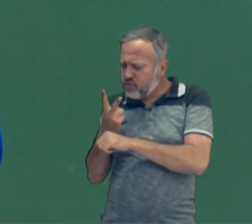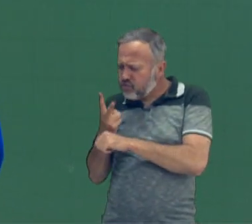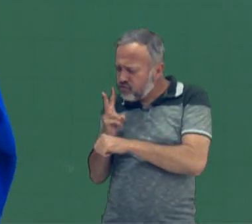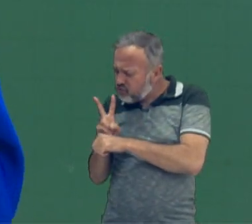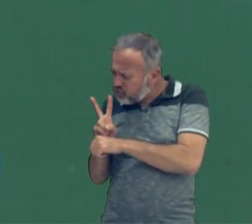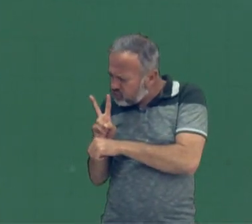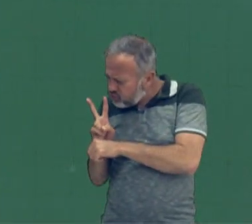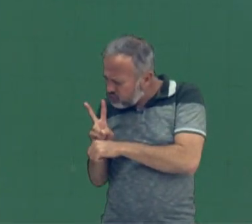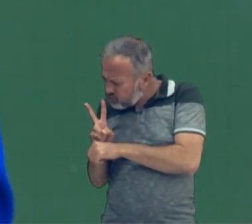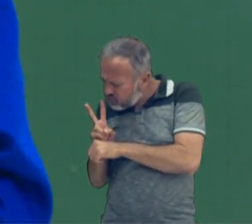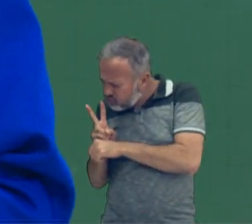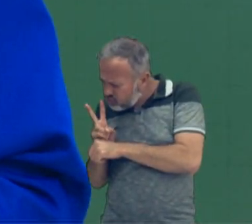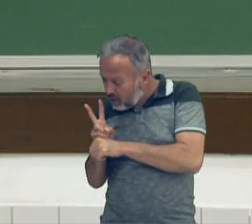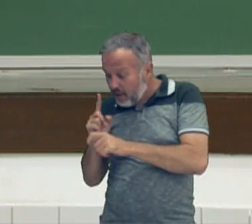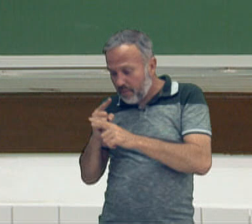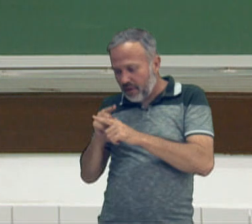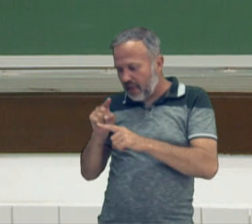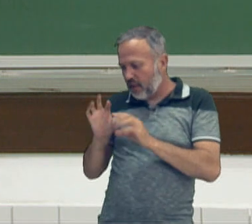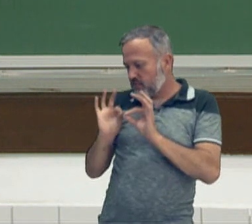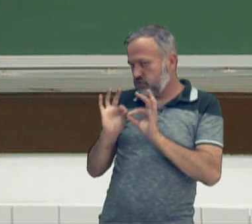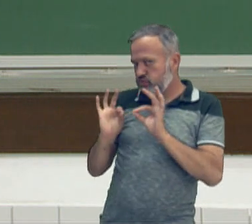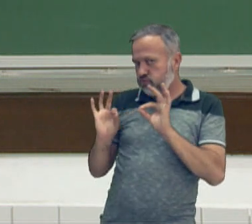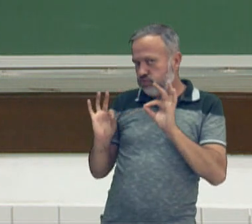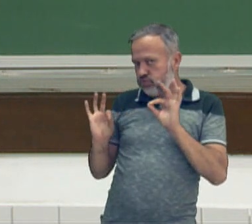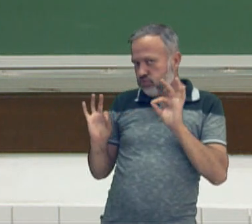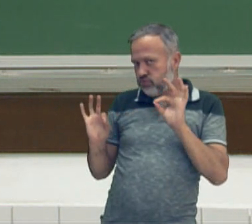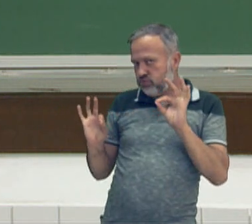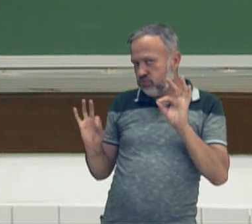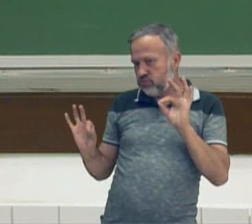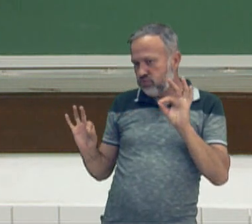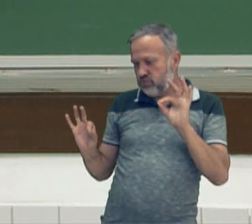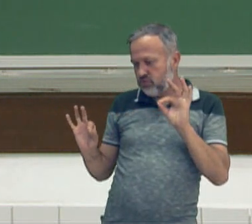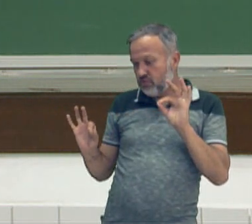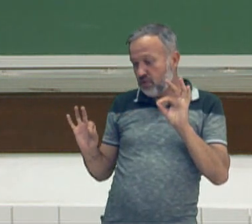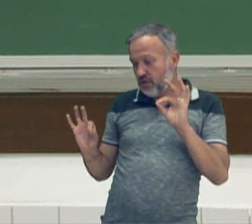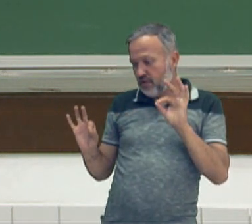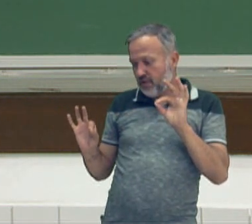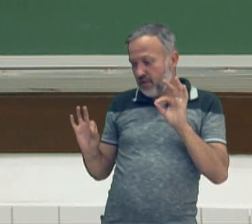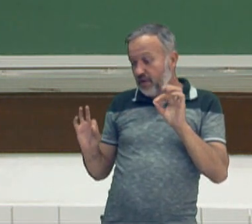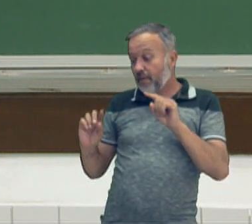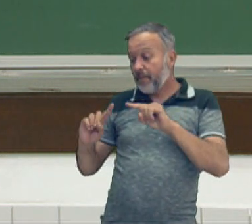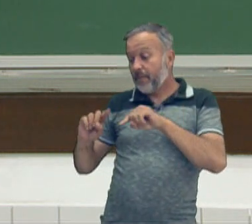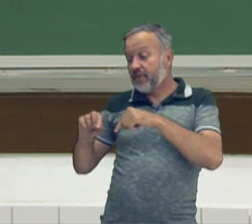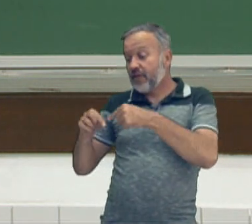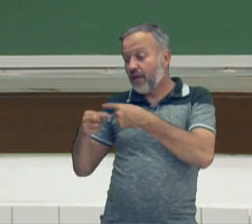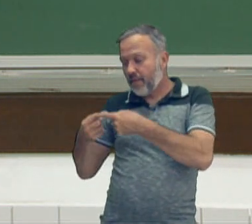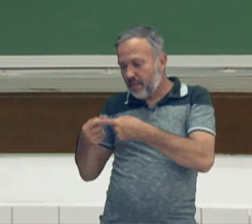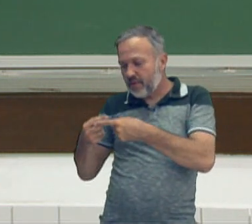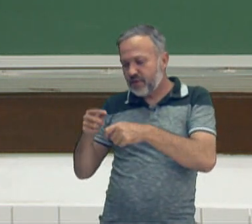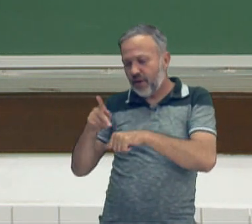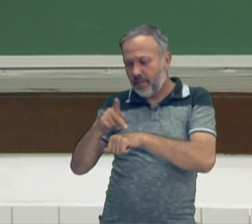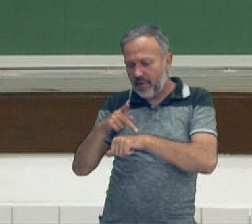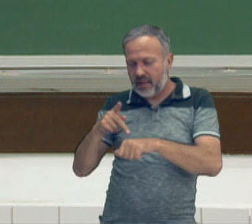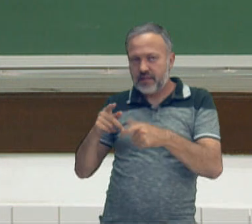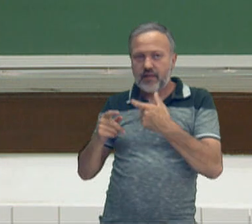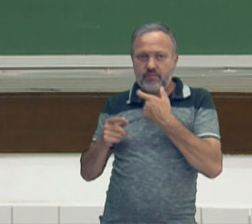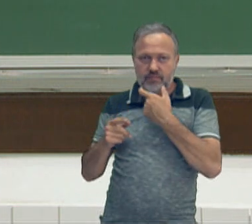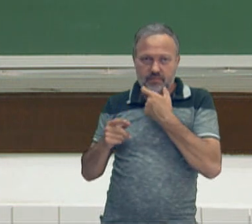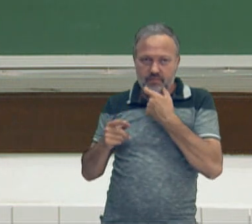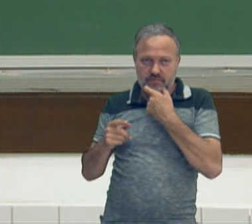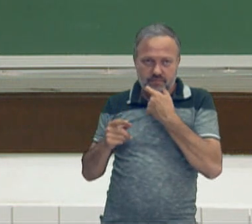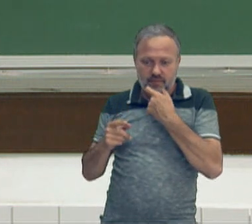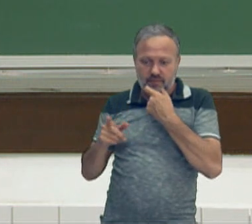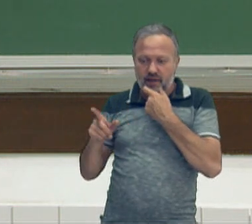navegações? Ora, porque era muito distante. Era só por isso. E mais tarde a Inglaterra vai explorar com outra ótica ainda o